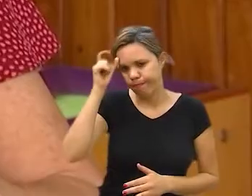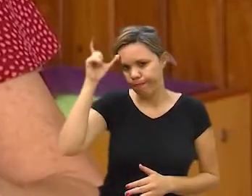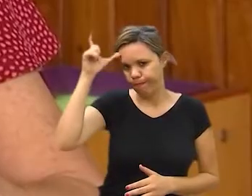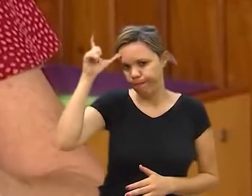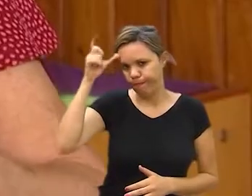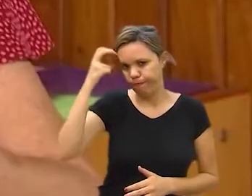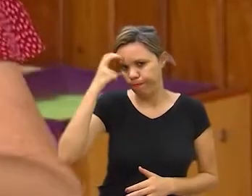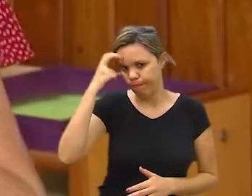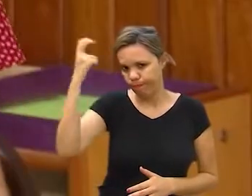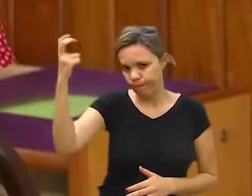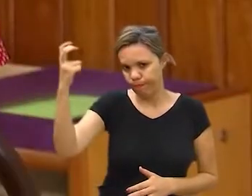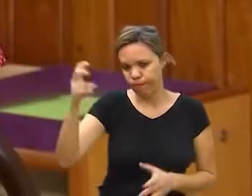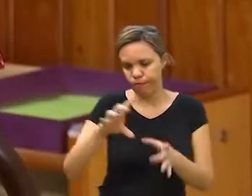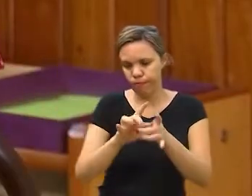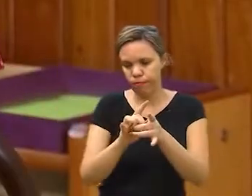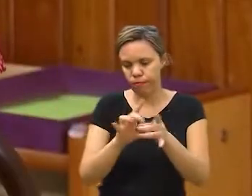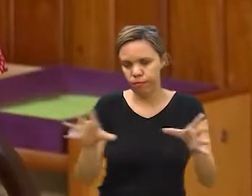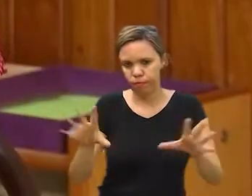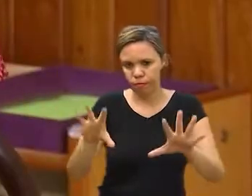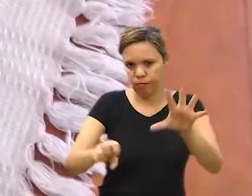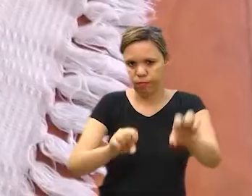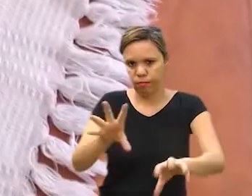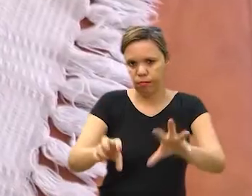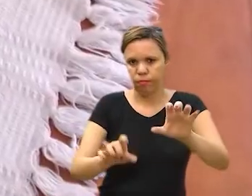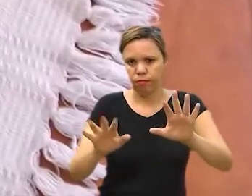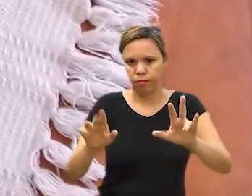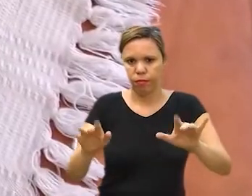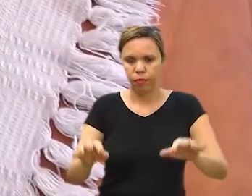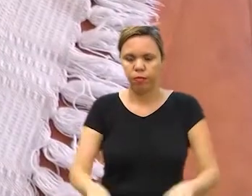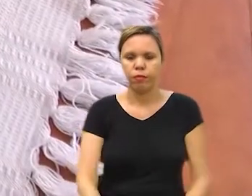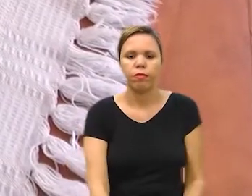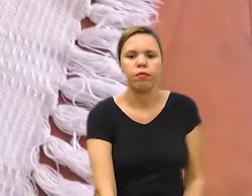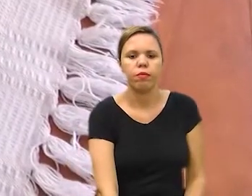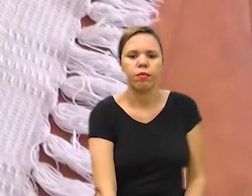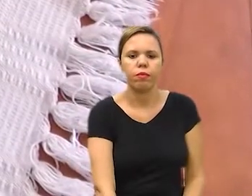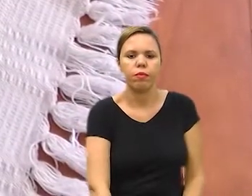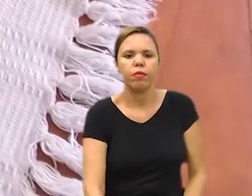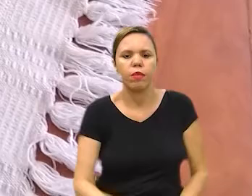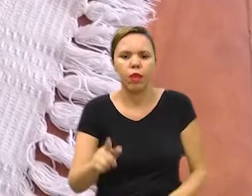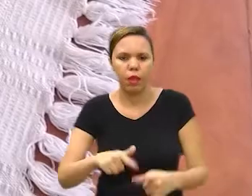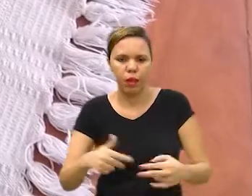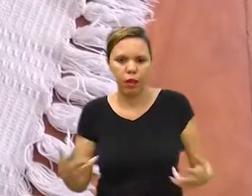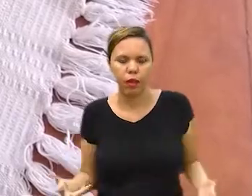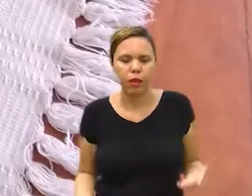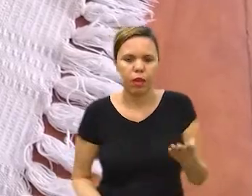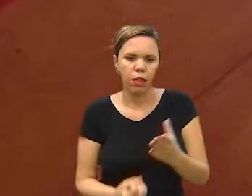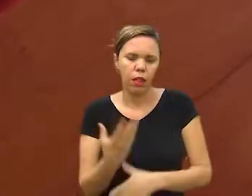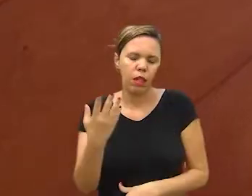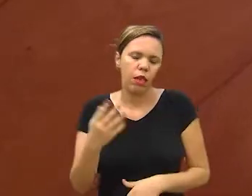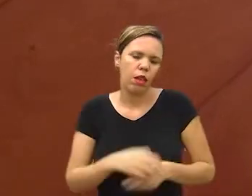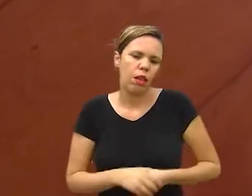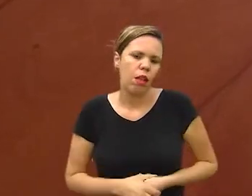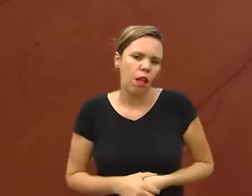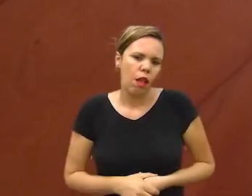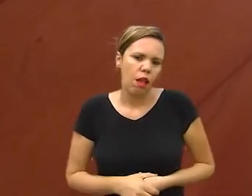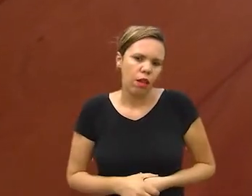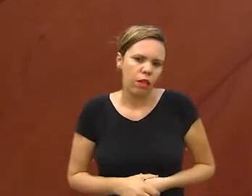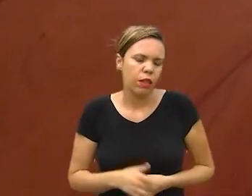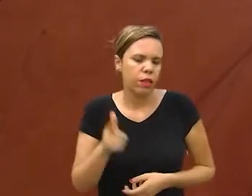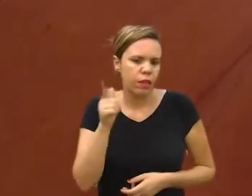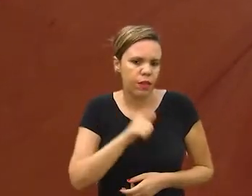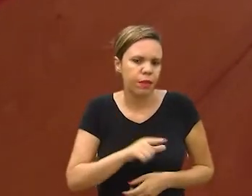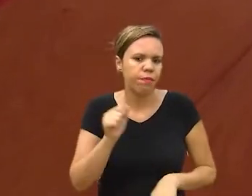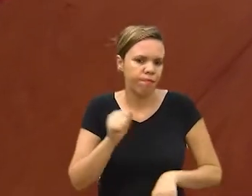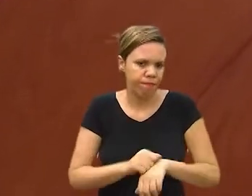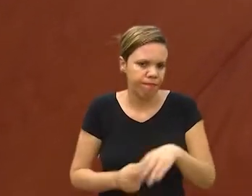Então, enquanto mais a gente deixa ele manipular material concreto, ele vai criar seus sinapses e ele vai consolidar